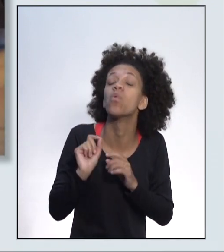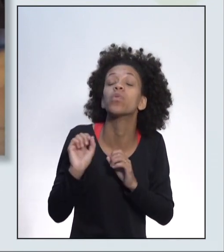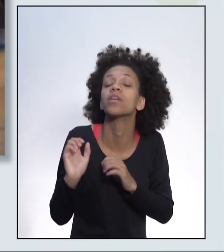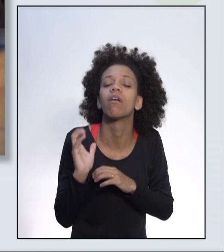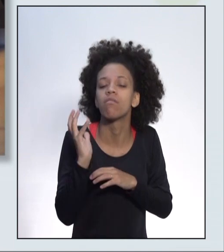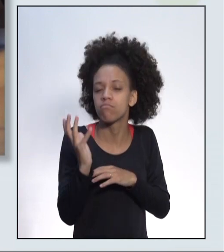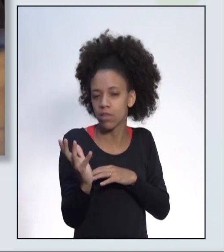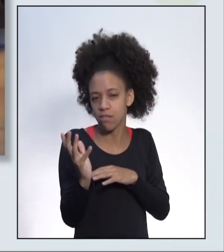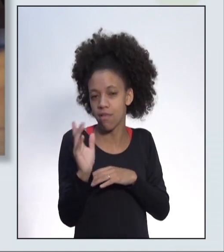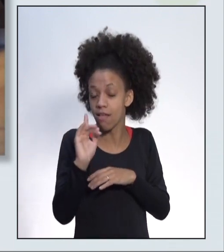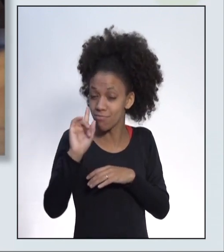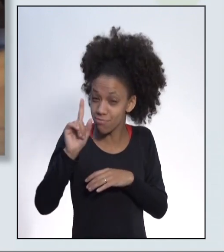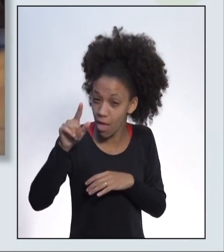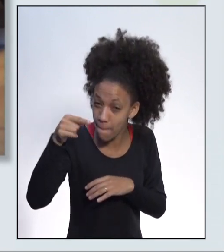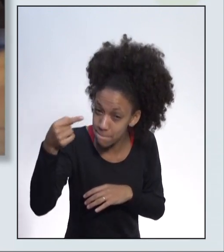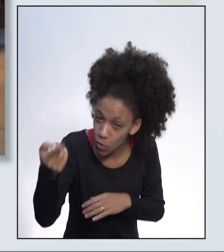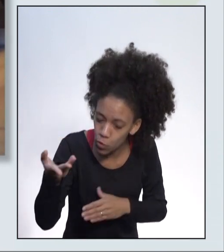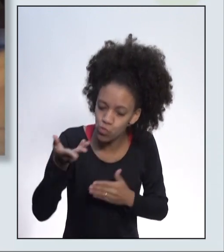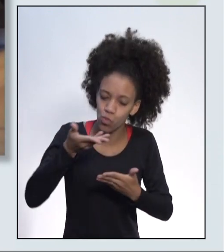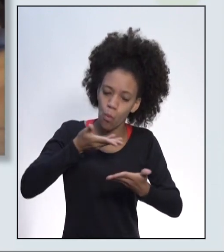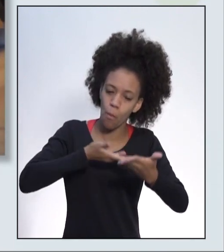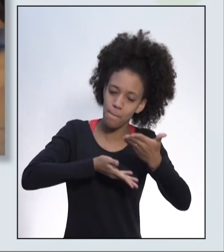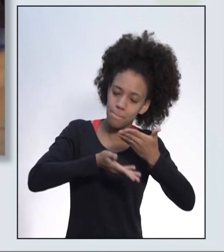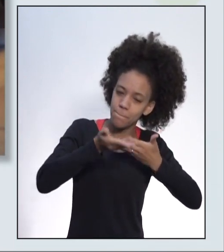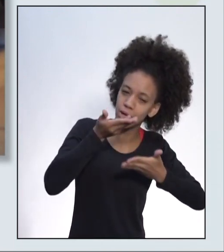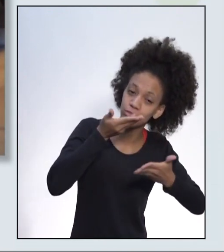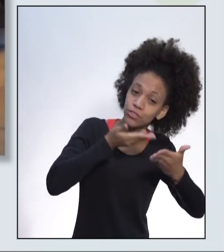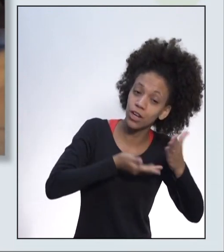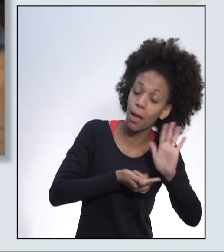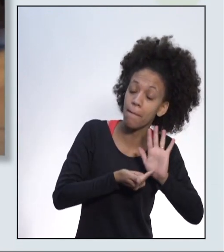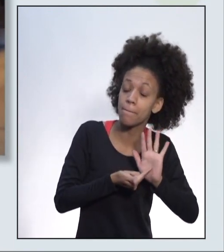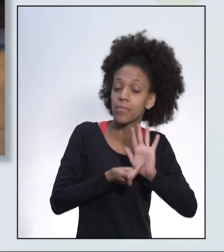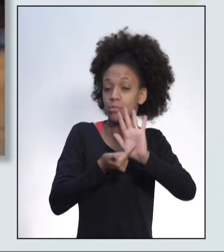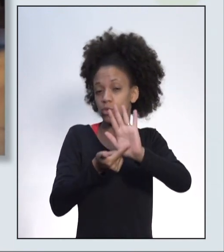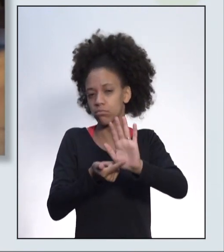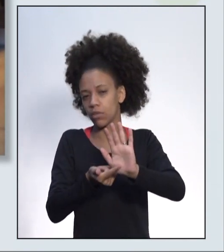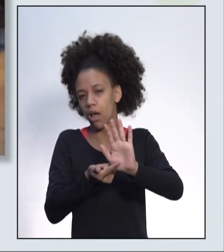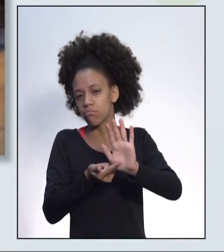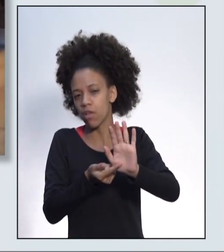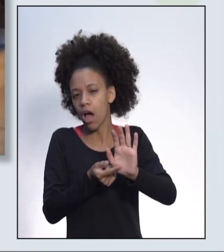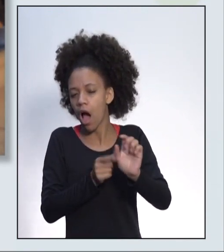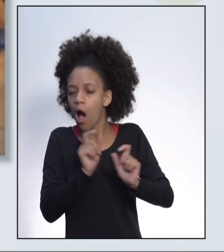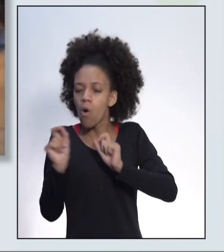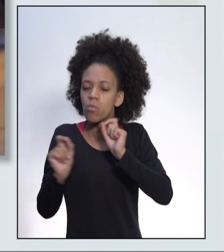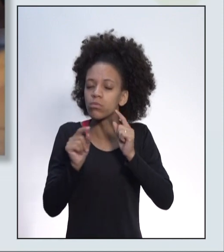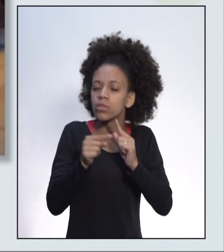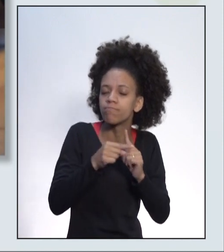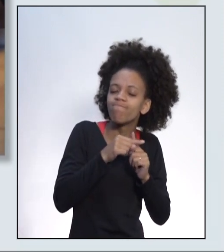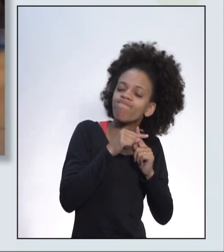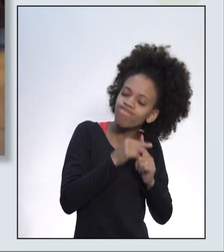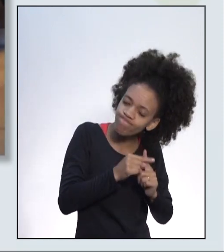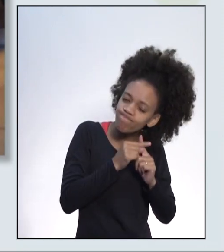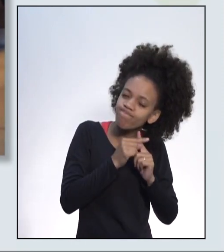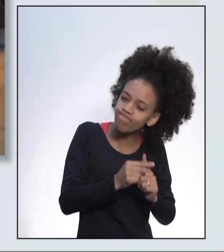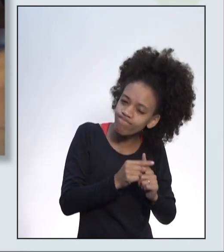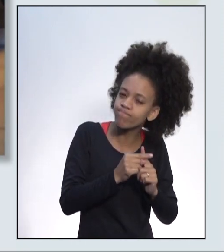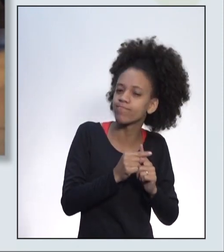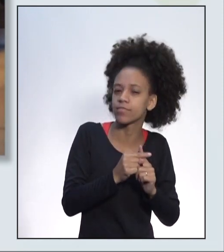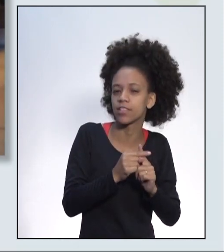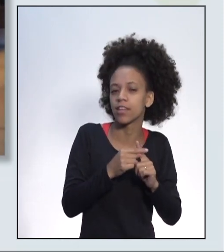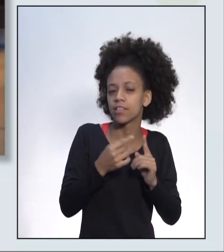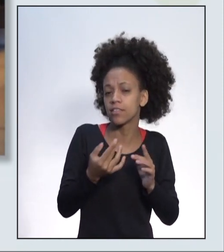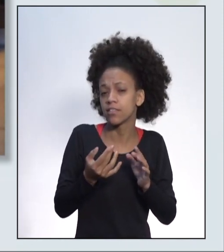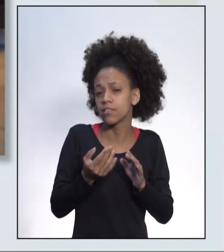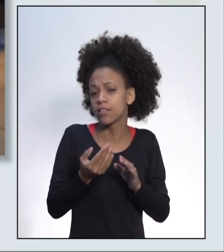daqui depois é compartilhar justamente para mostrar alguns pontos positivos que